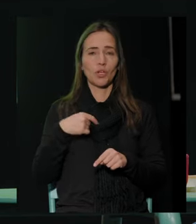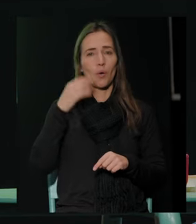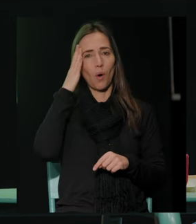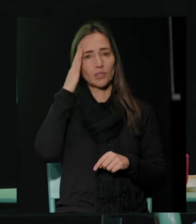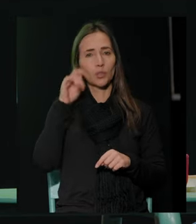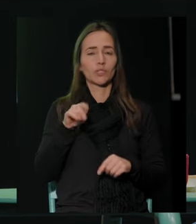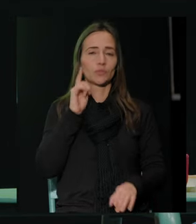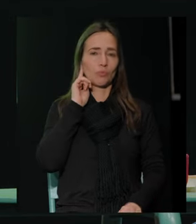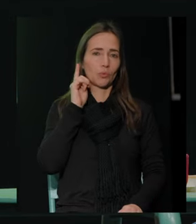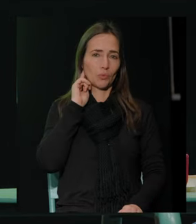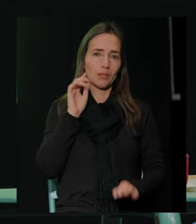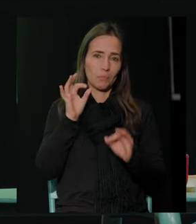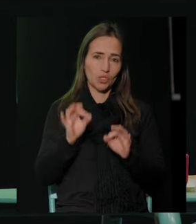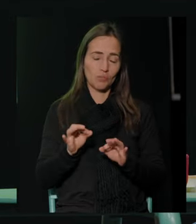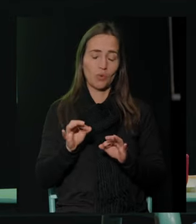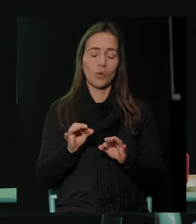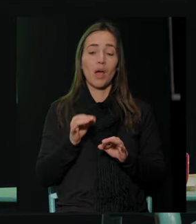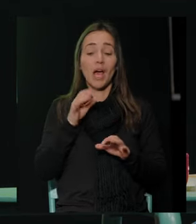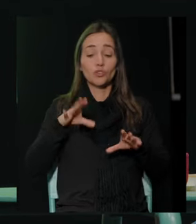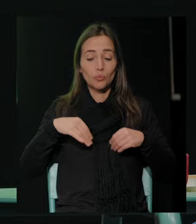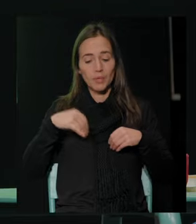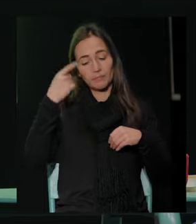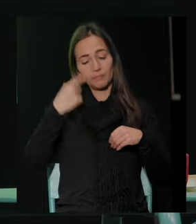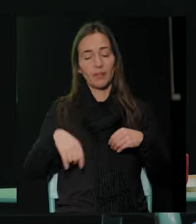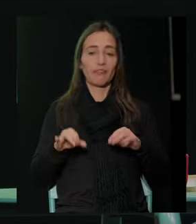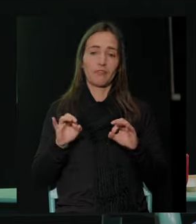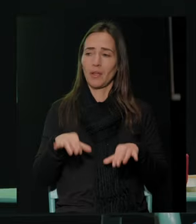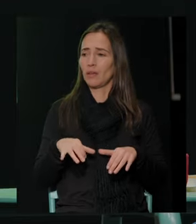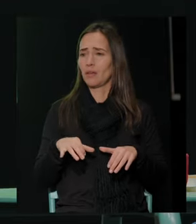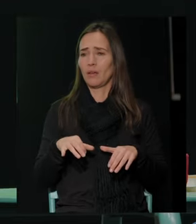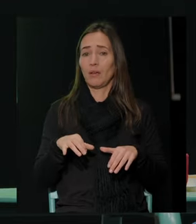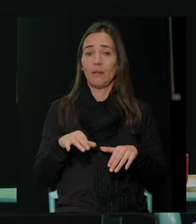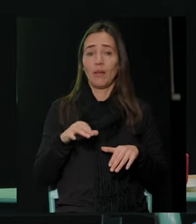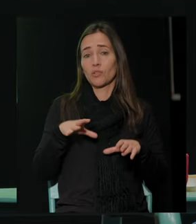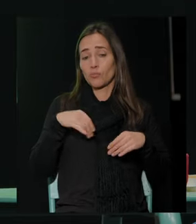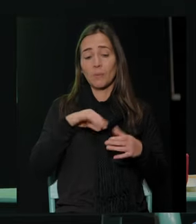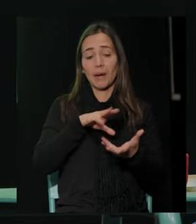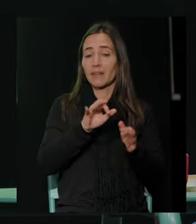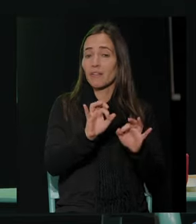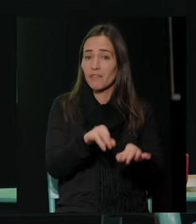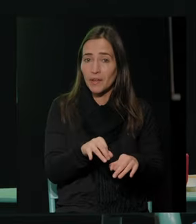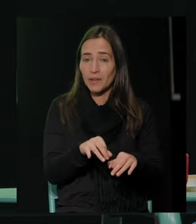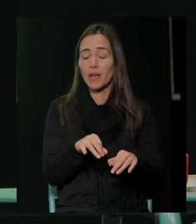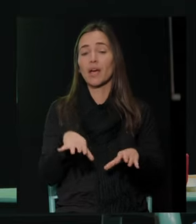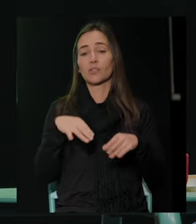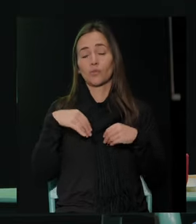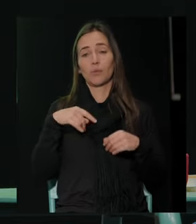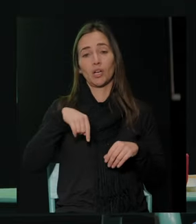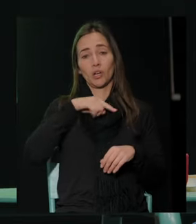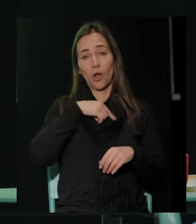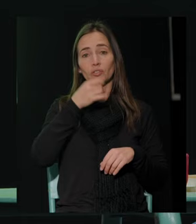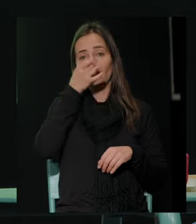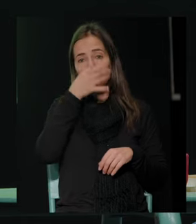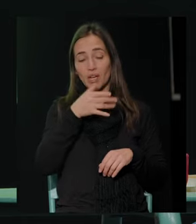realmente essencial, portanto, a finitude, assumir a finitude múltipla, seja nossa, seja do planeta, e assumir a fragilidade nossa e do